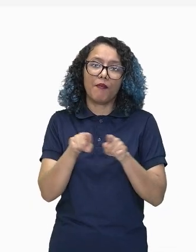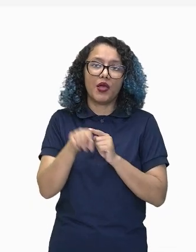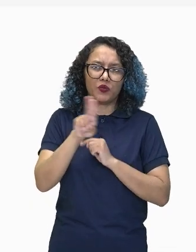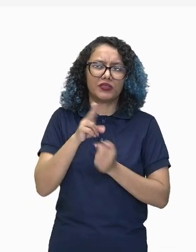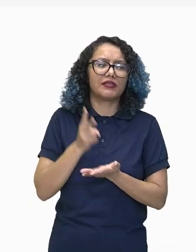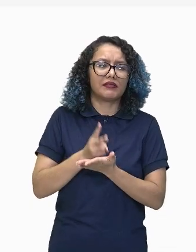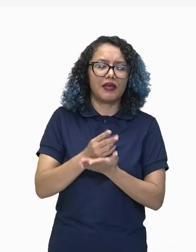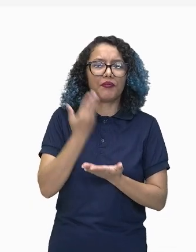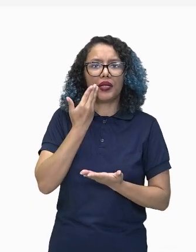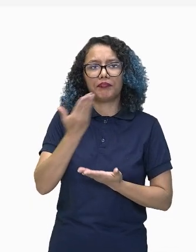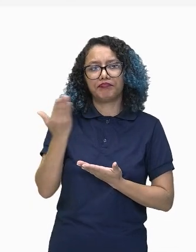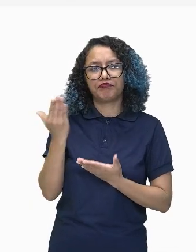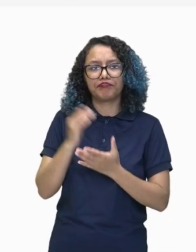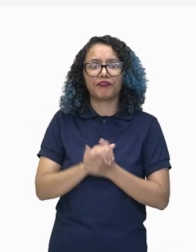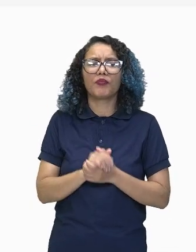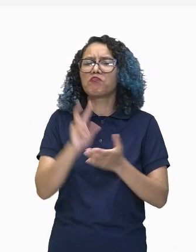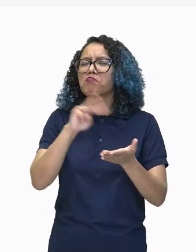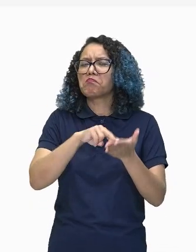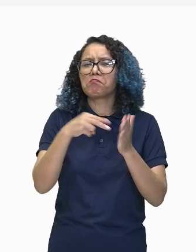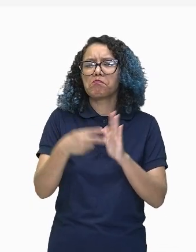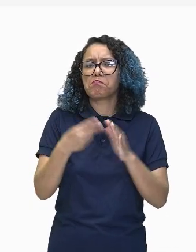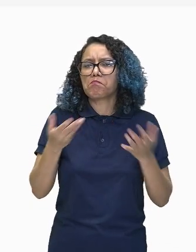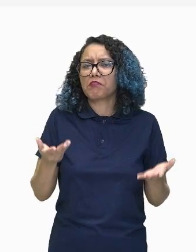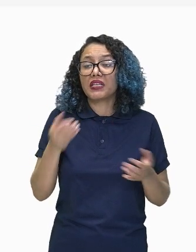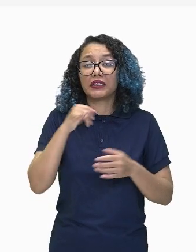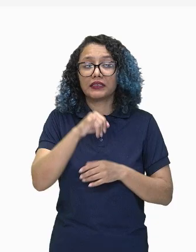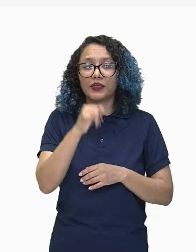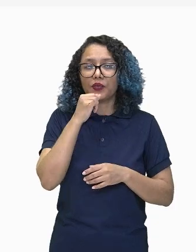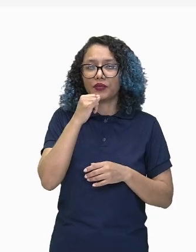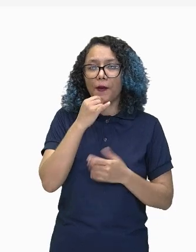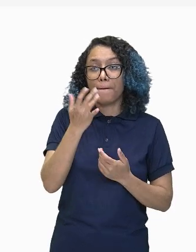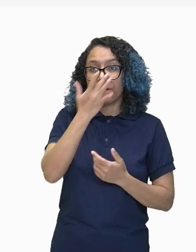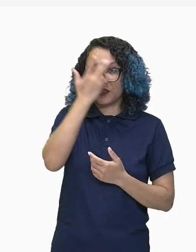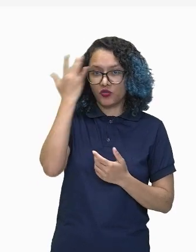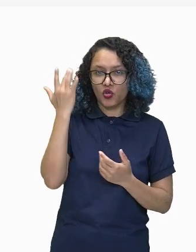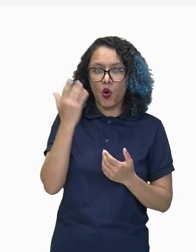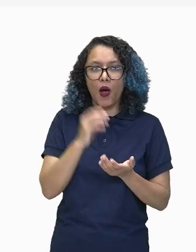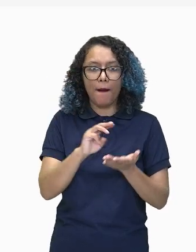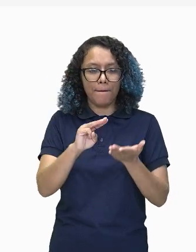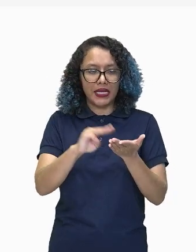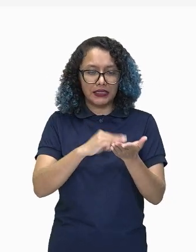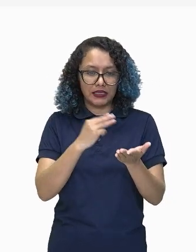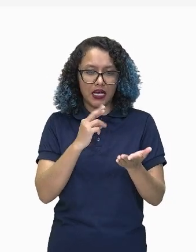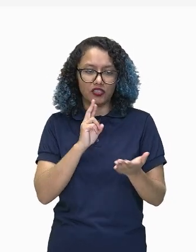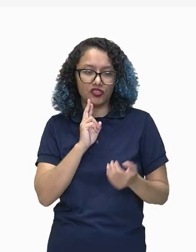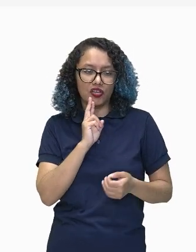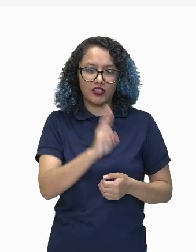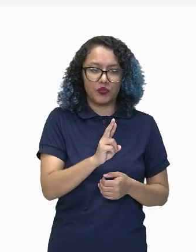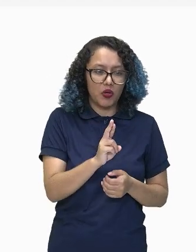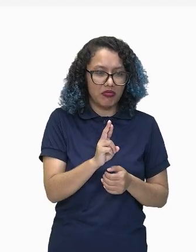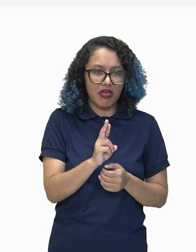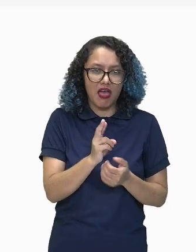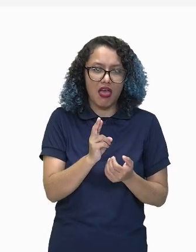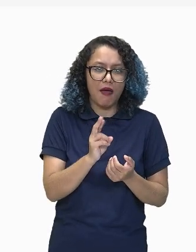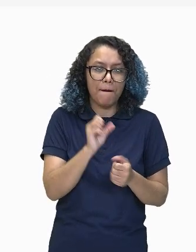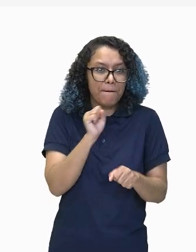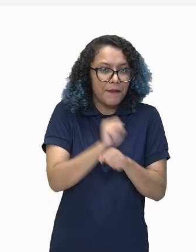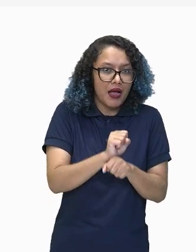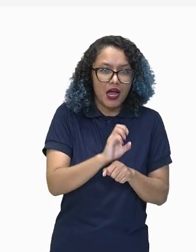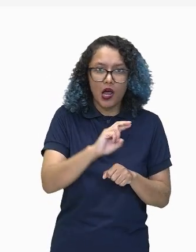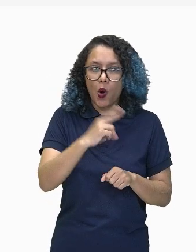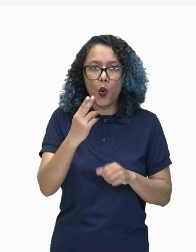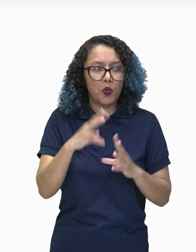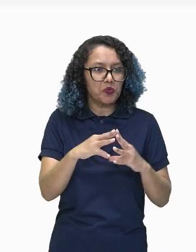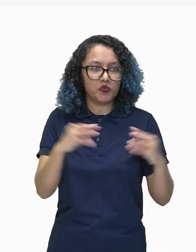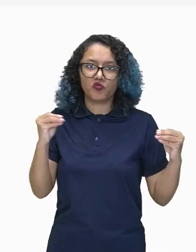que é o ghosting. Então, ela é utilizada quando alguém para de responder mensagens ou desaparece